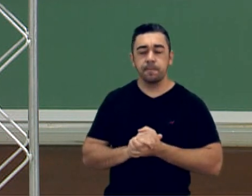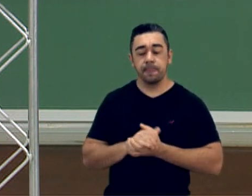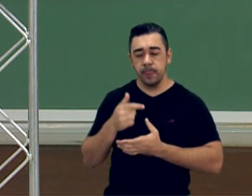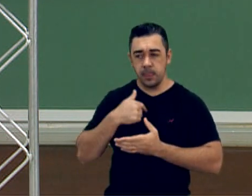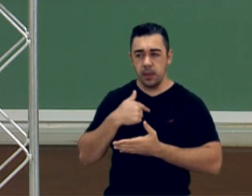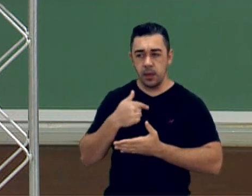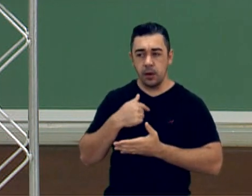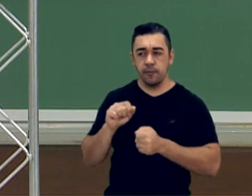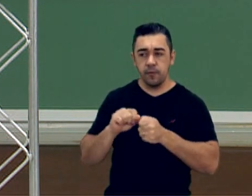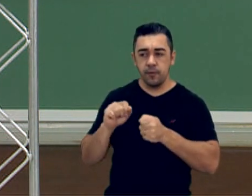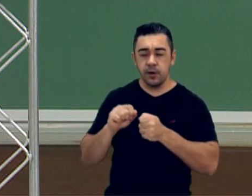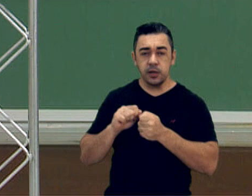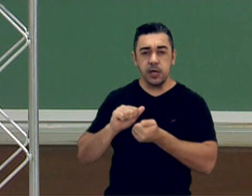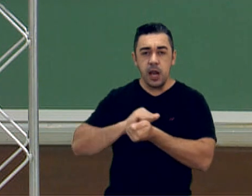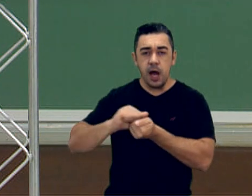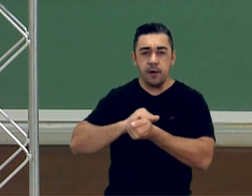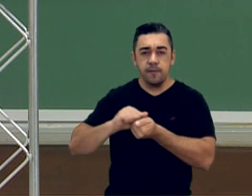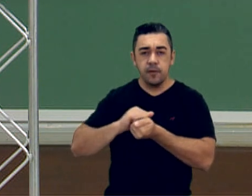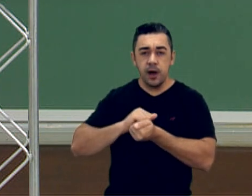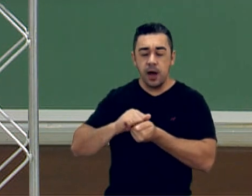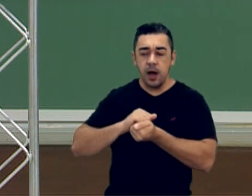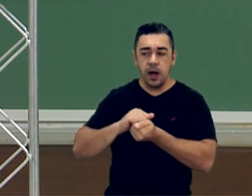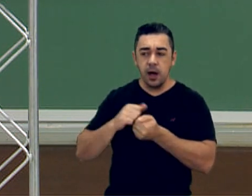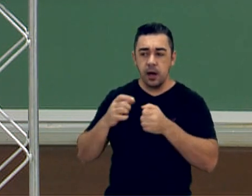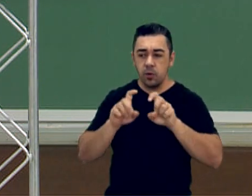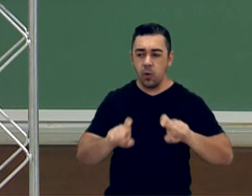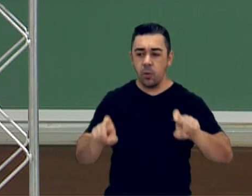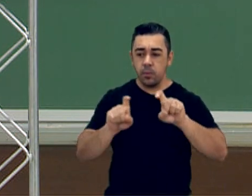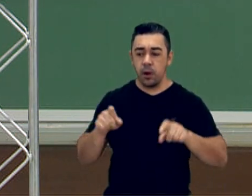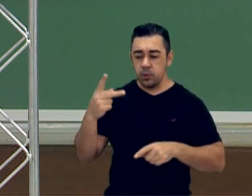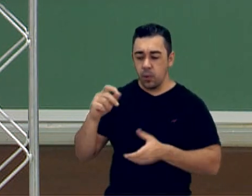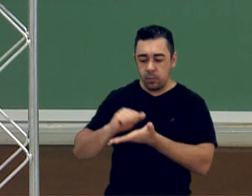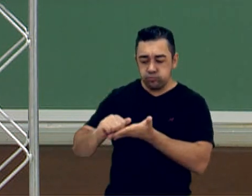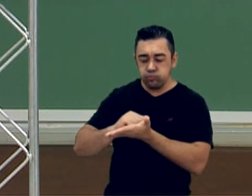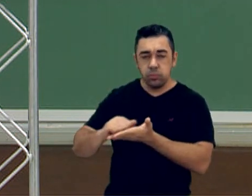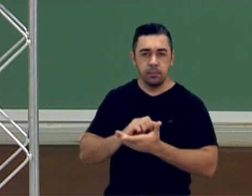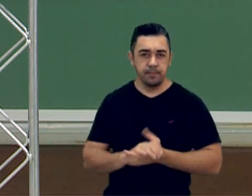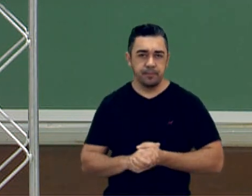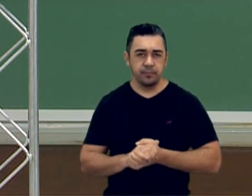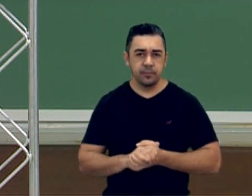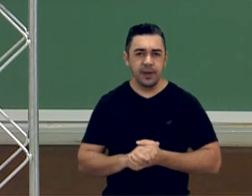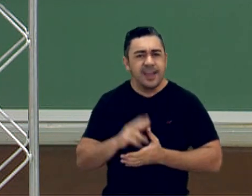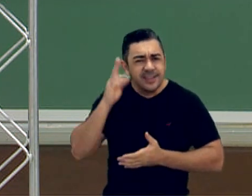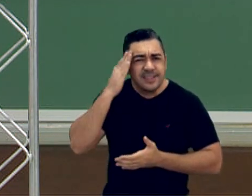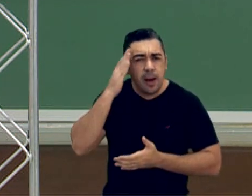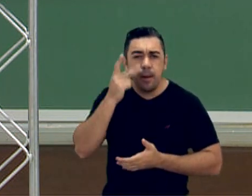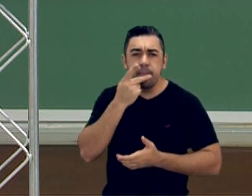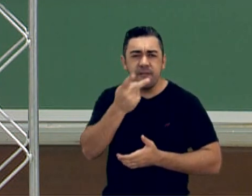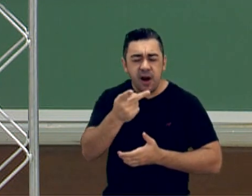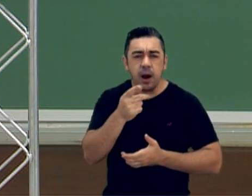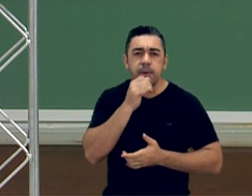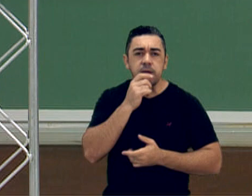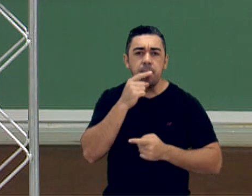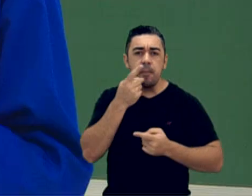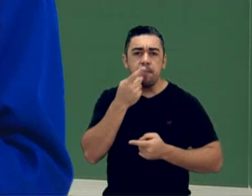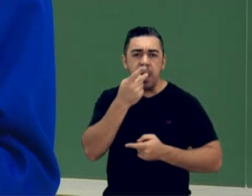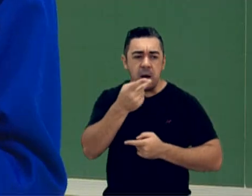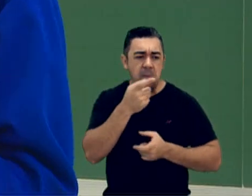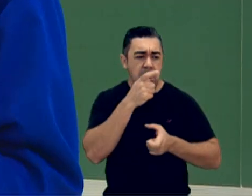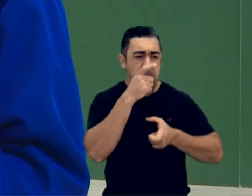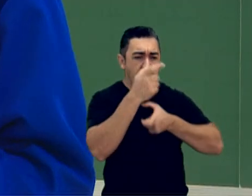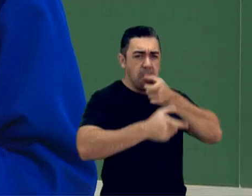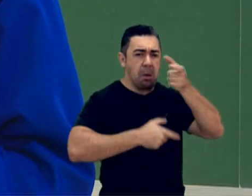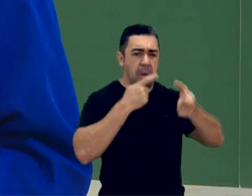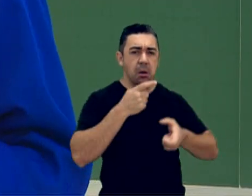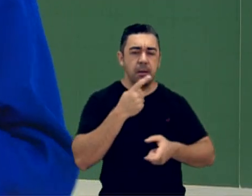vou lavar o seu mouse com sabão. Nós conhecemos aquela expressão assim, quando alguma pessoa fala muito palavrão, a gente fala assim, ah, ele tem a